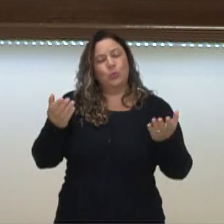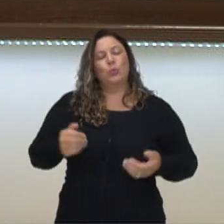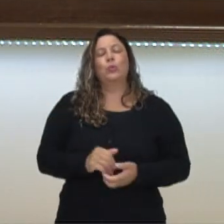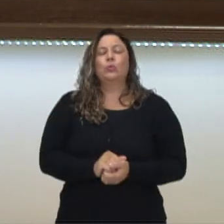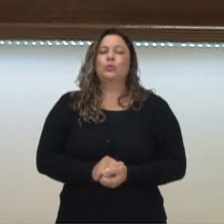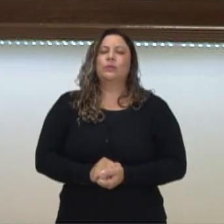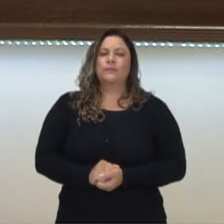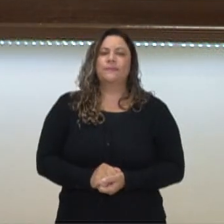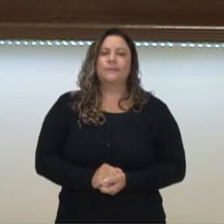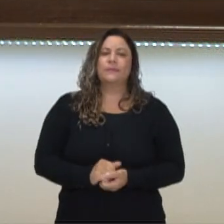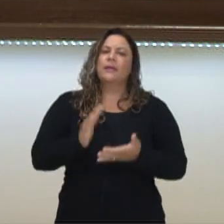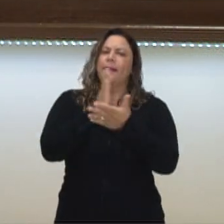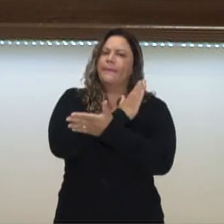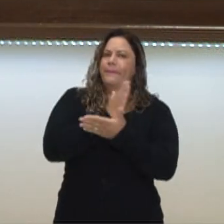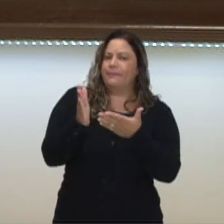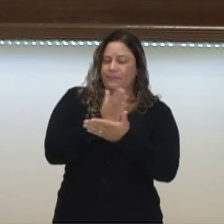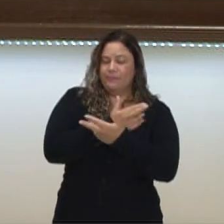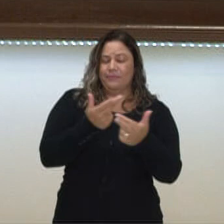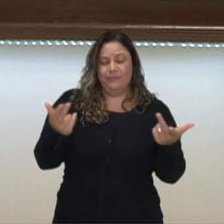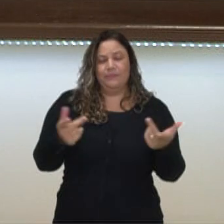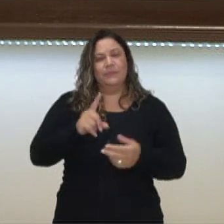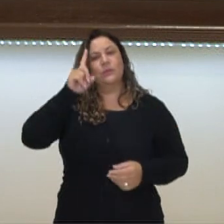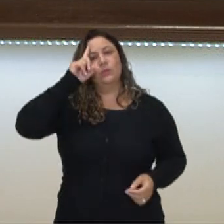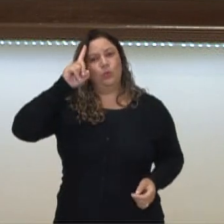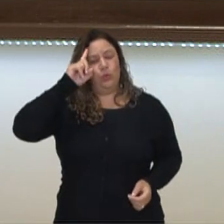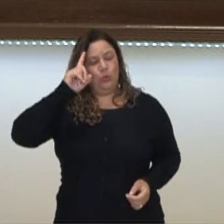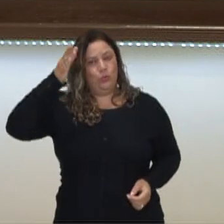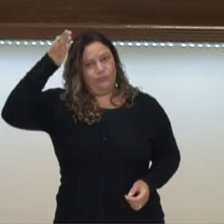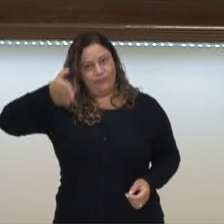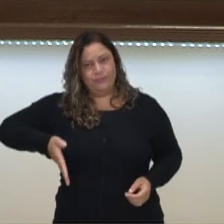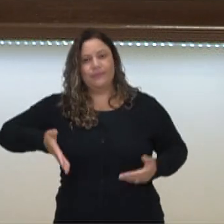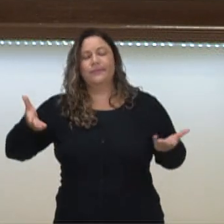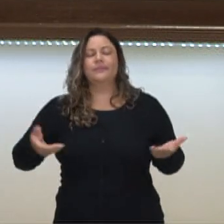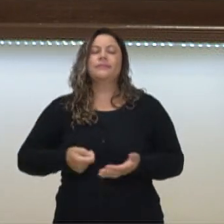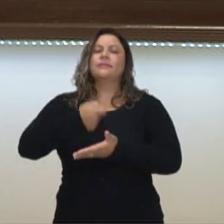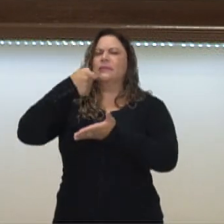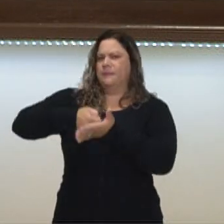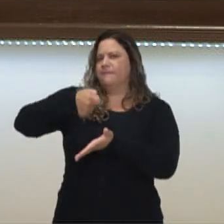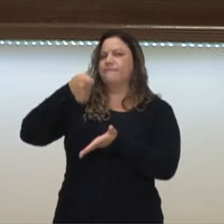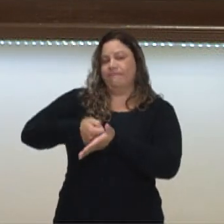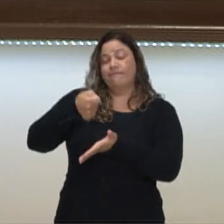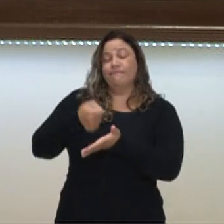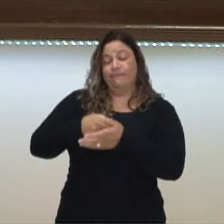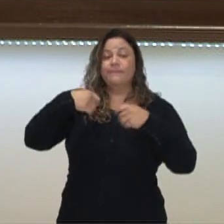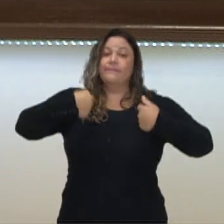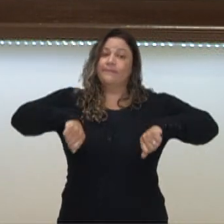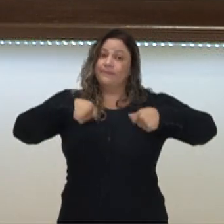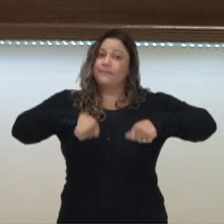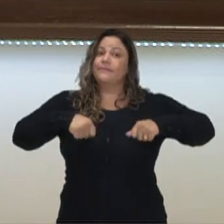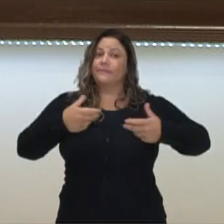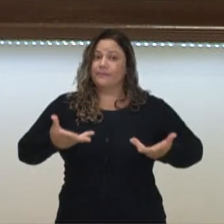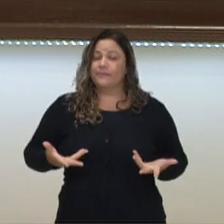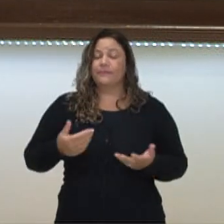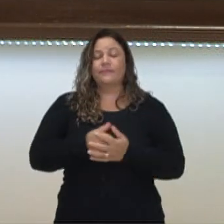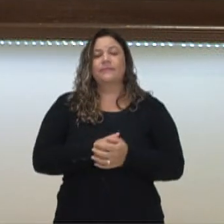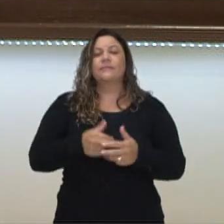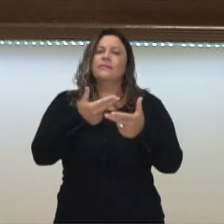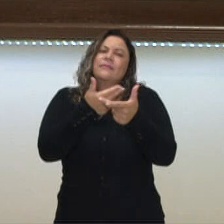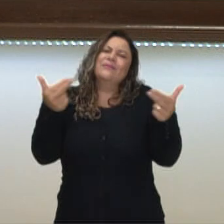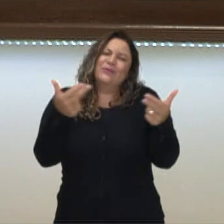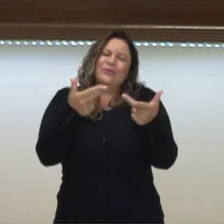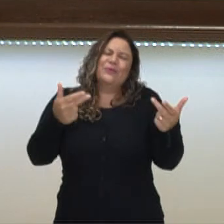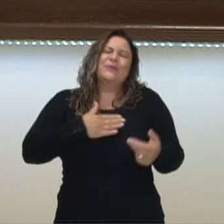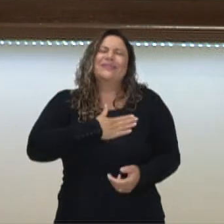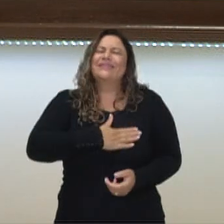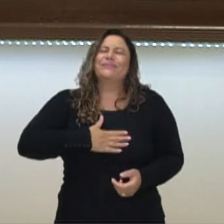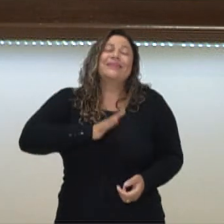que a gente faz, que são do nosso dia a dia, que a gente é obrigado a fazer porque é necessário, e coisas que a gente faz porque a